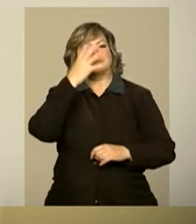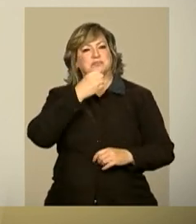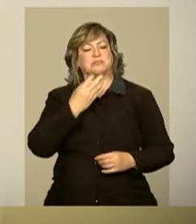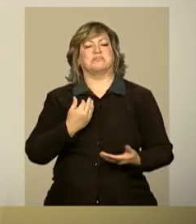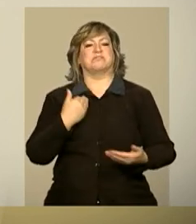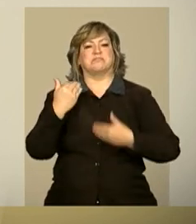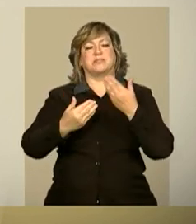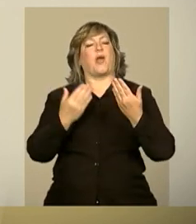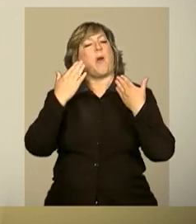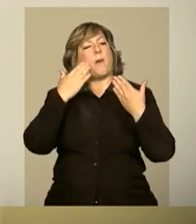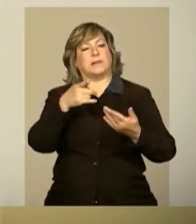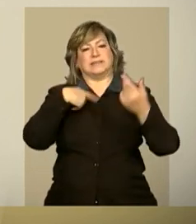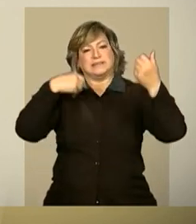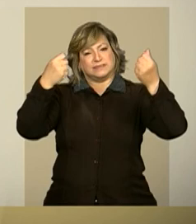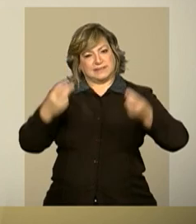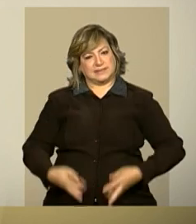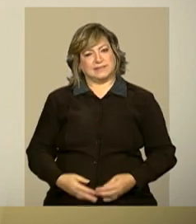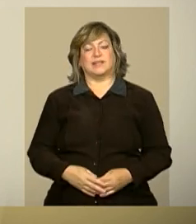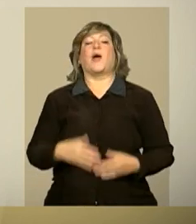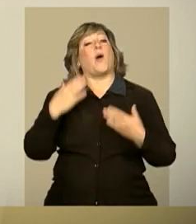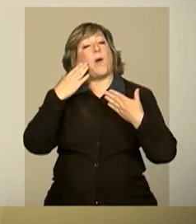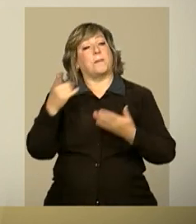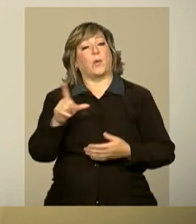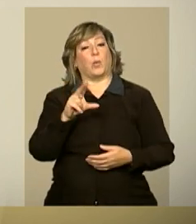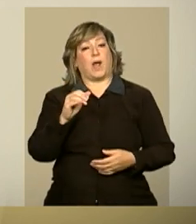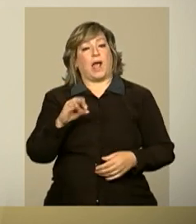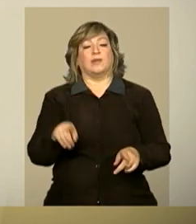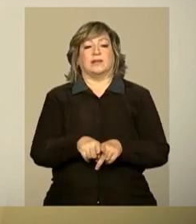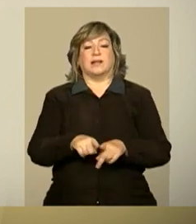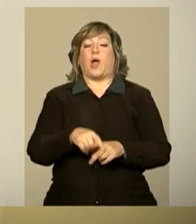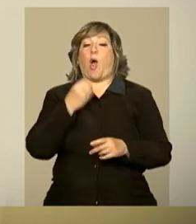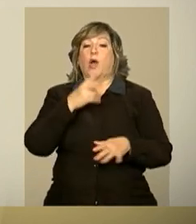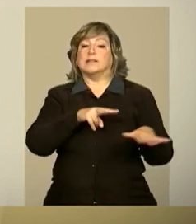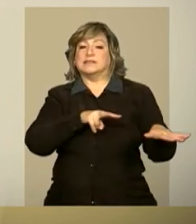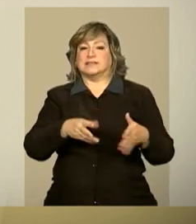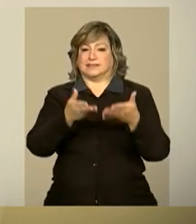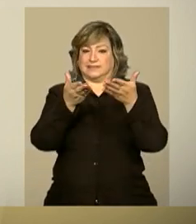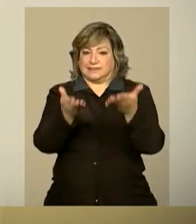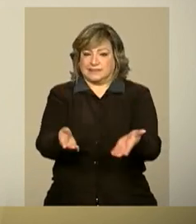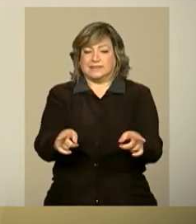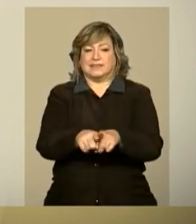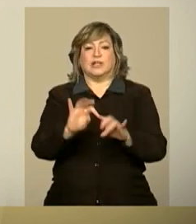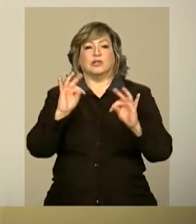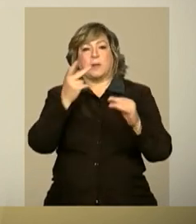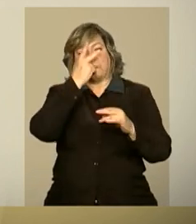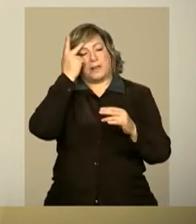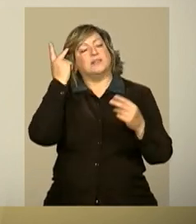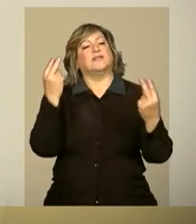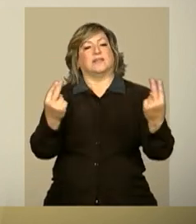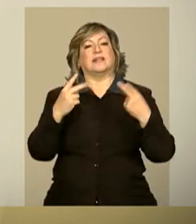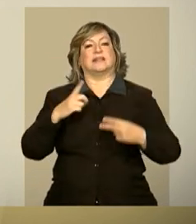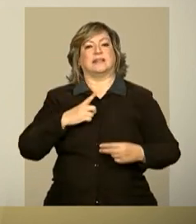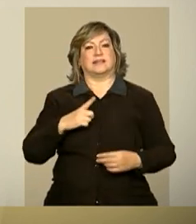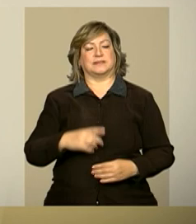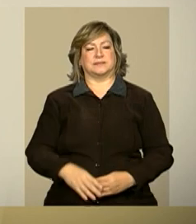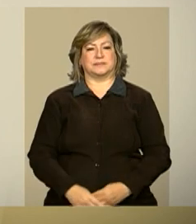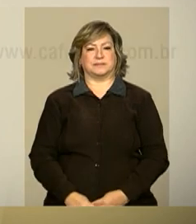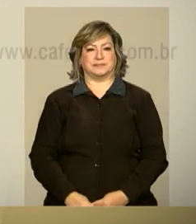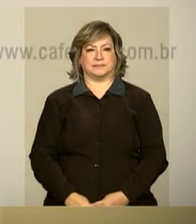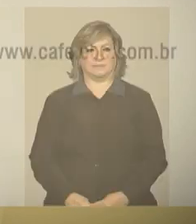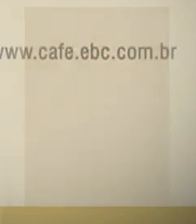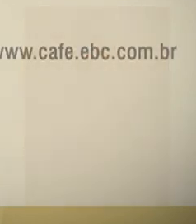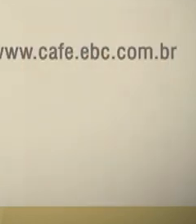presidenta obrigado por mais esse café Obrigada Luciano uma ótima semana para você e para os nossos ouvidos